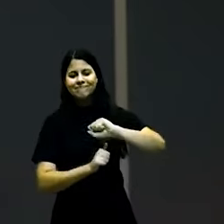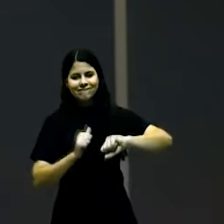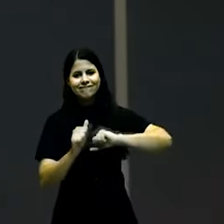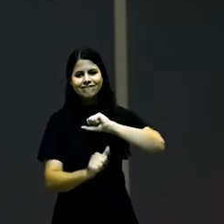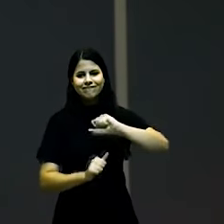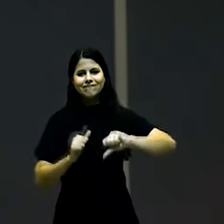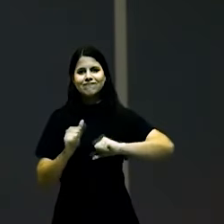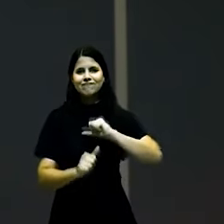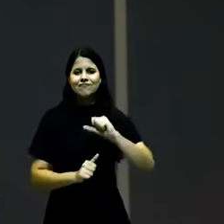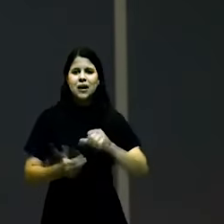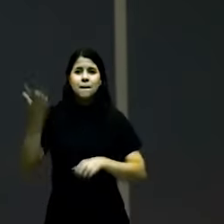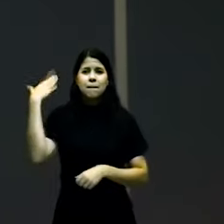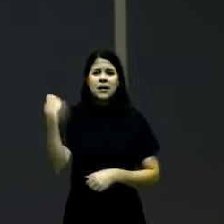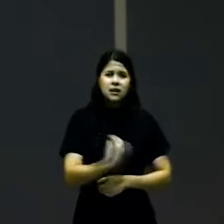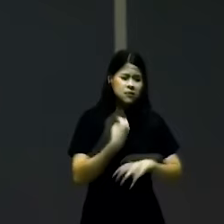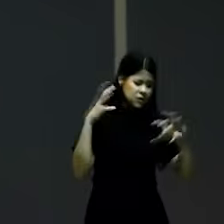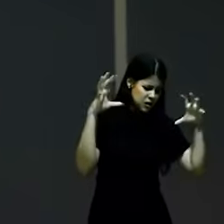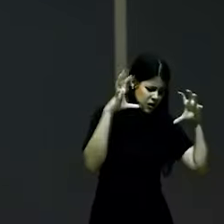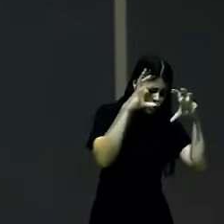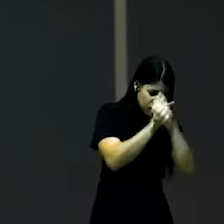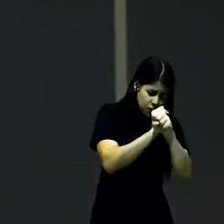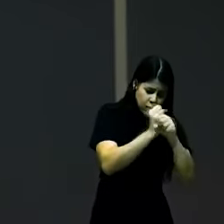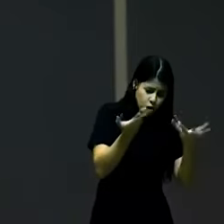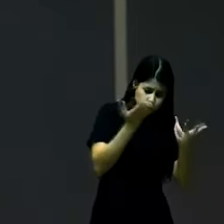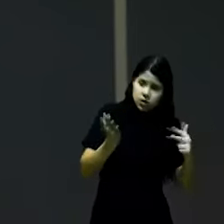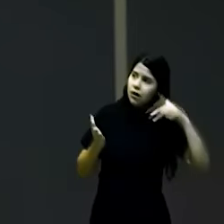Eu só via escuridão, mas hoje eu quero ver luz.